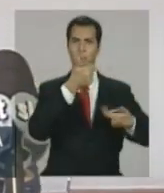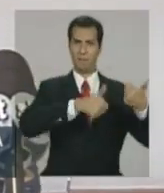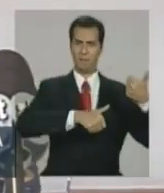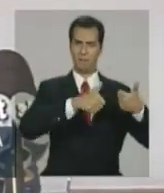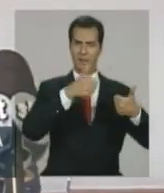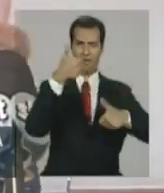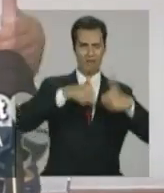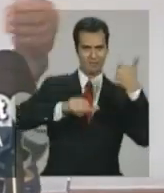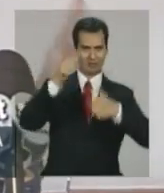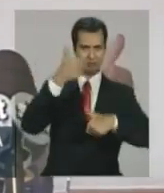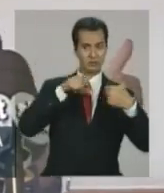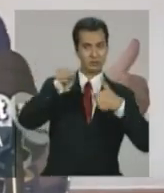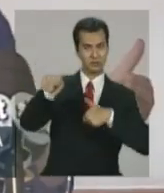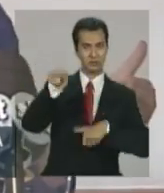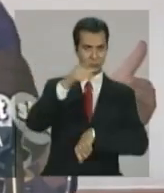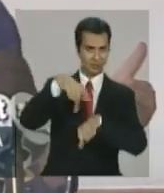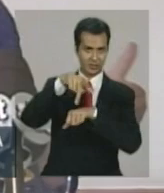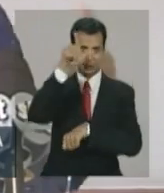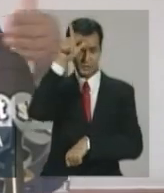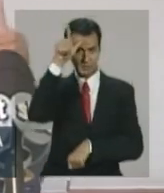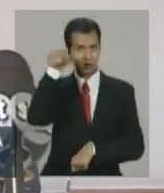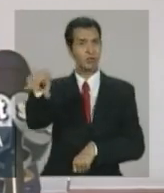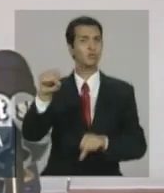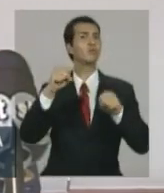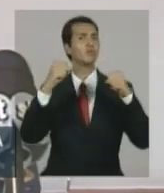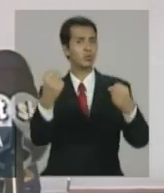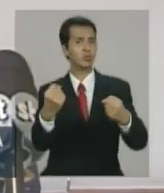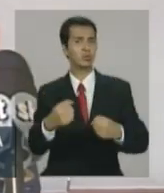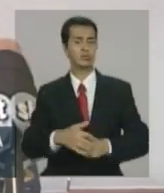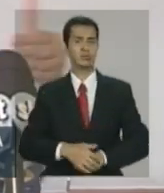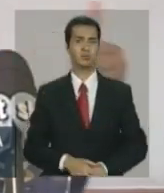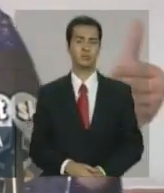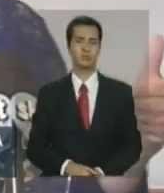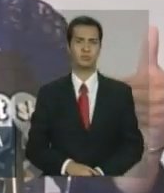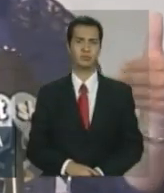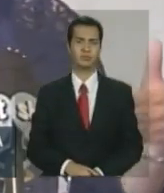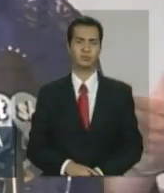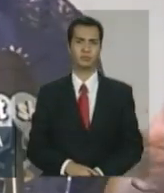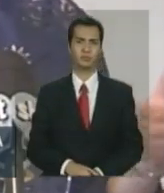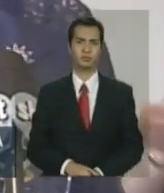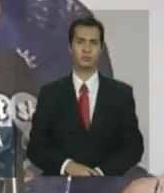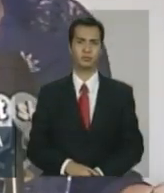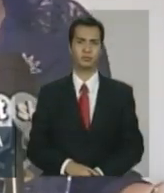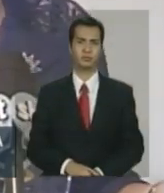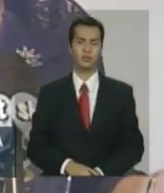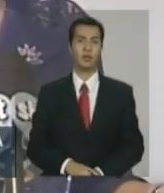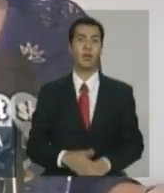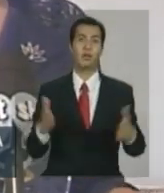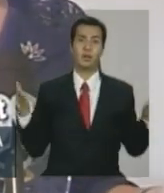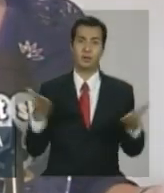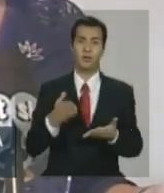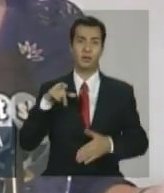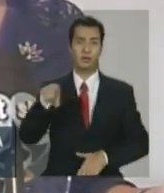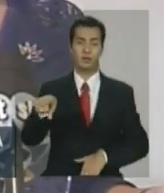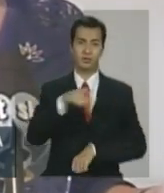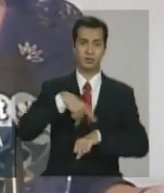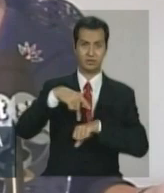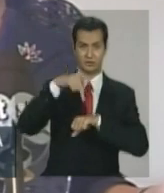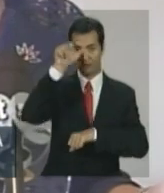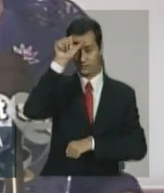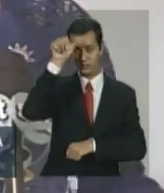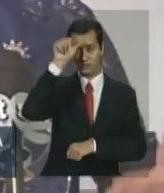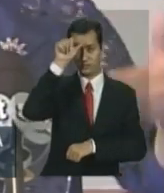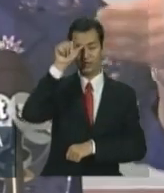um país robusto. E assim sendo, é hora dela combinar também, não só política